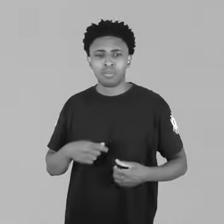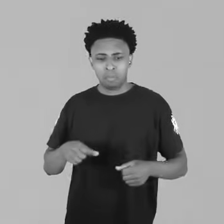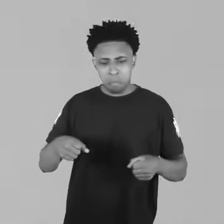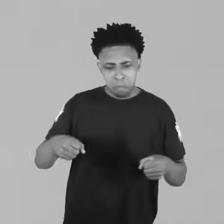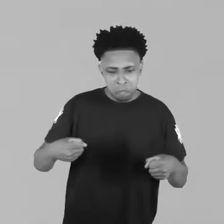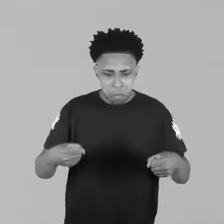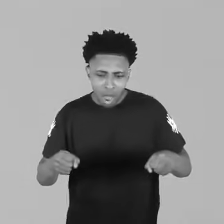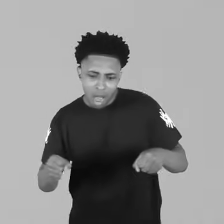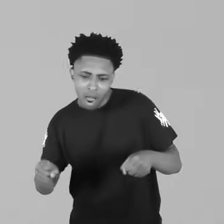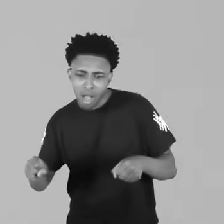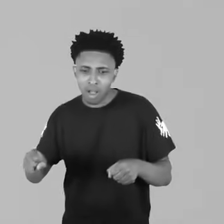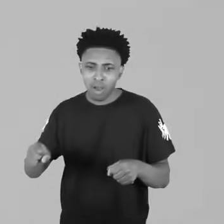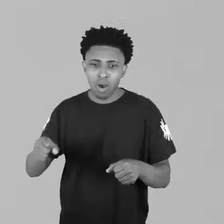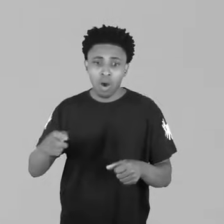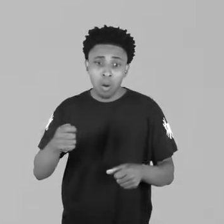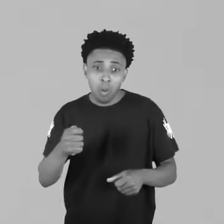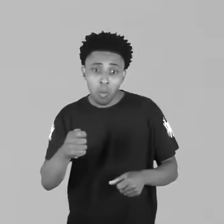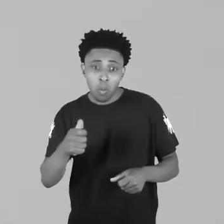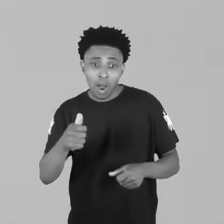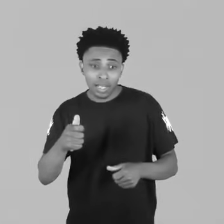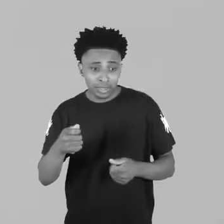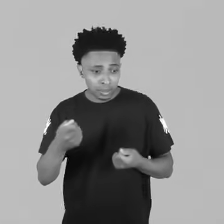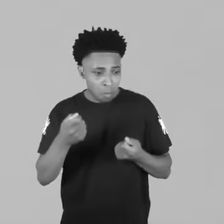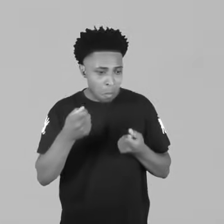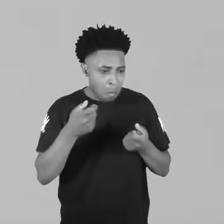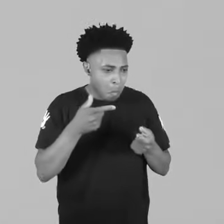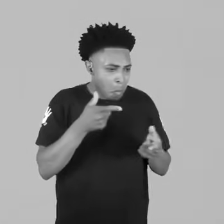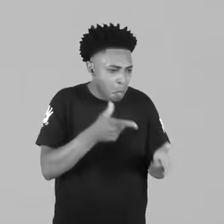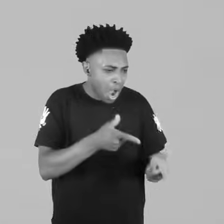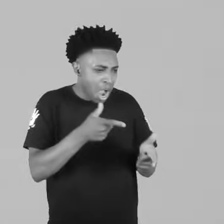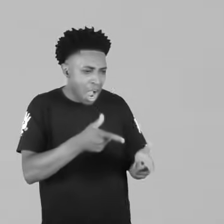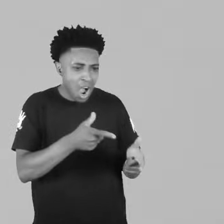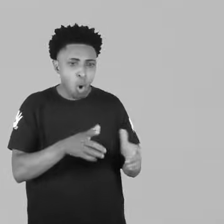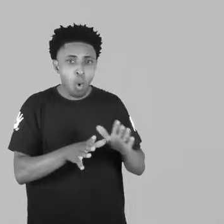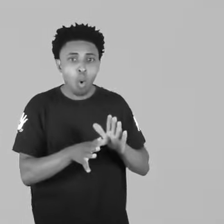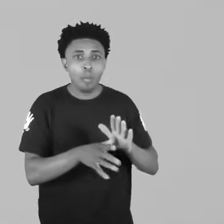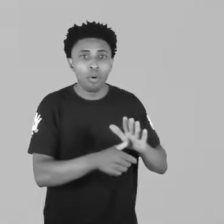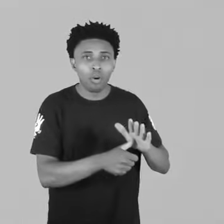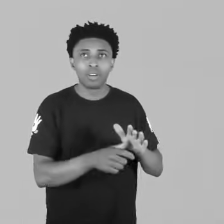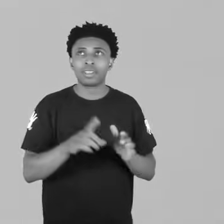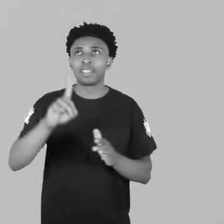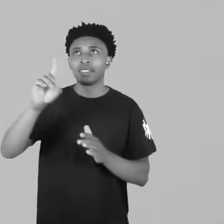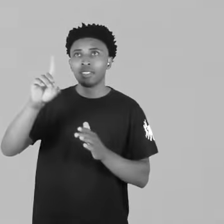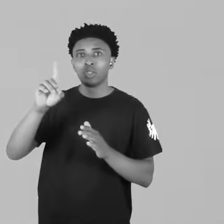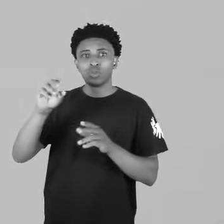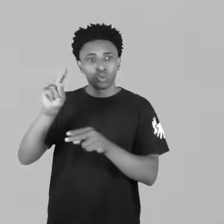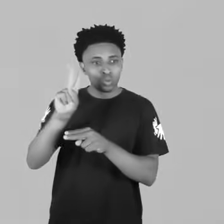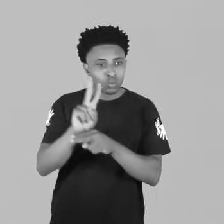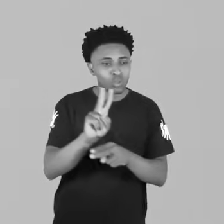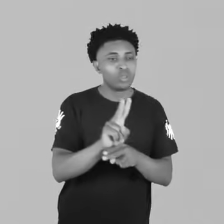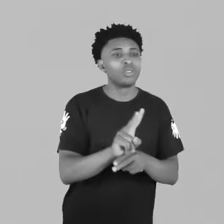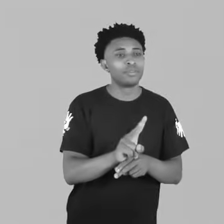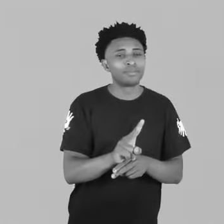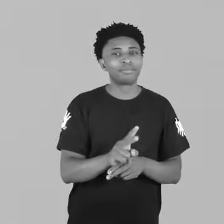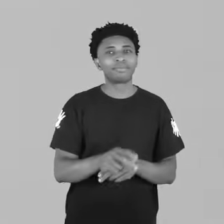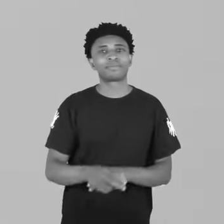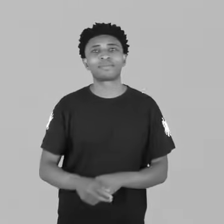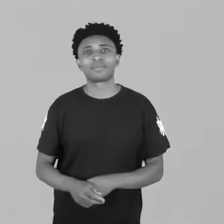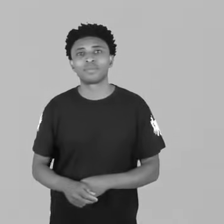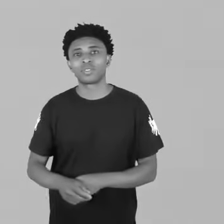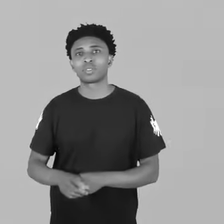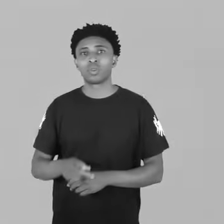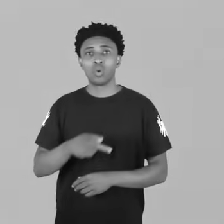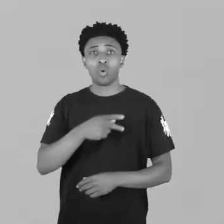das duas tentativas de assalto na Jacopêssego, que Deus me concedeu livramento. Glória a Deus. Quando o